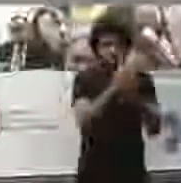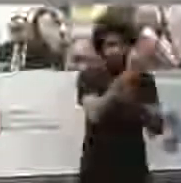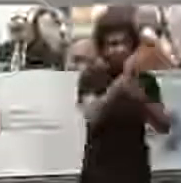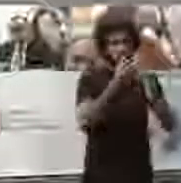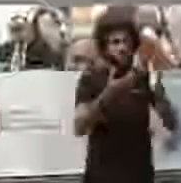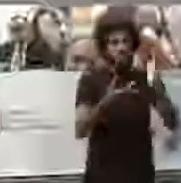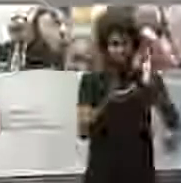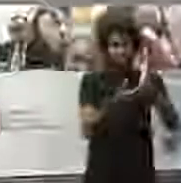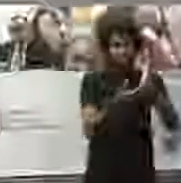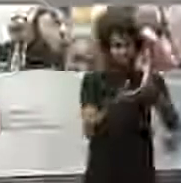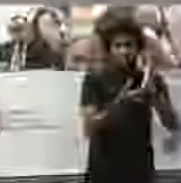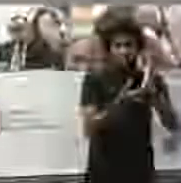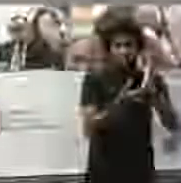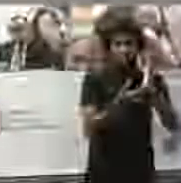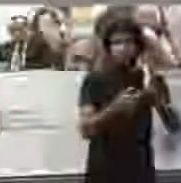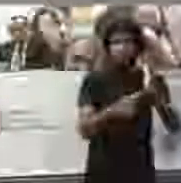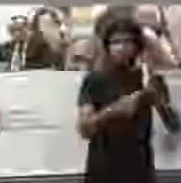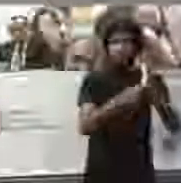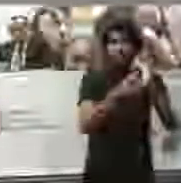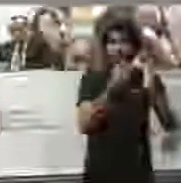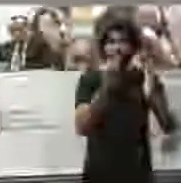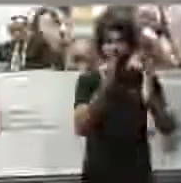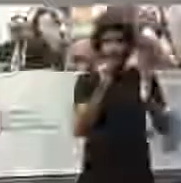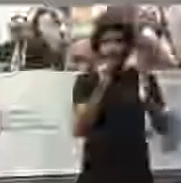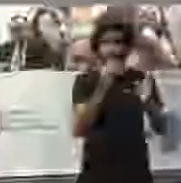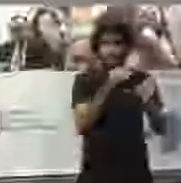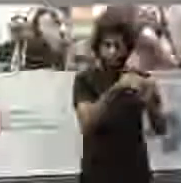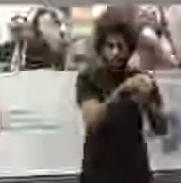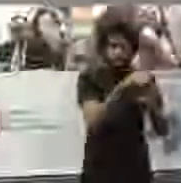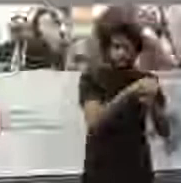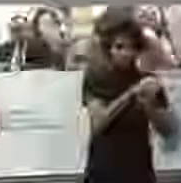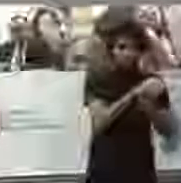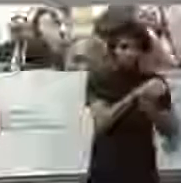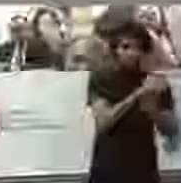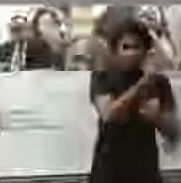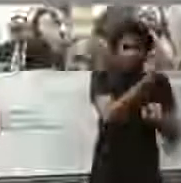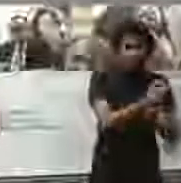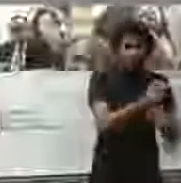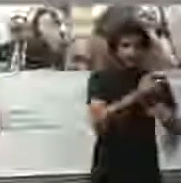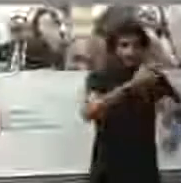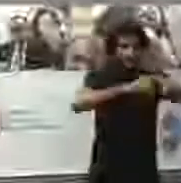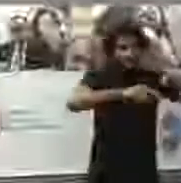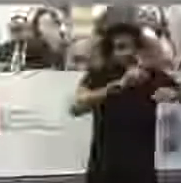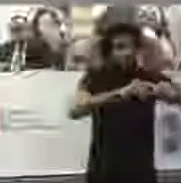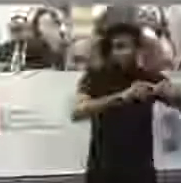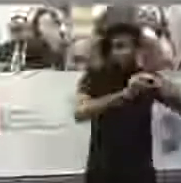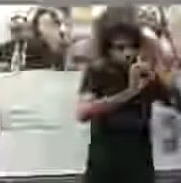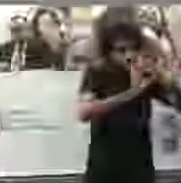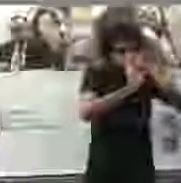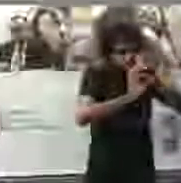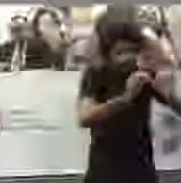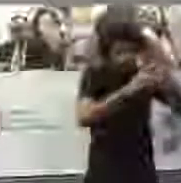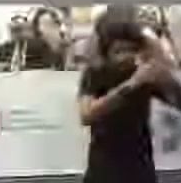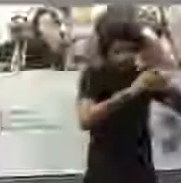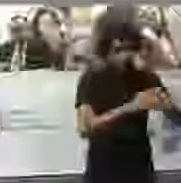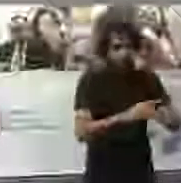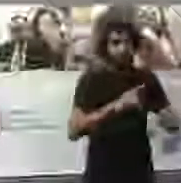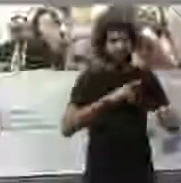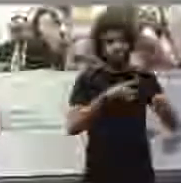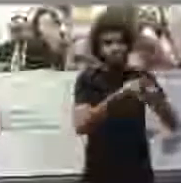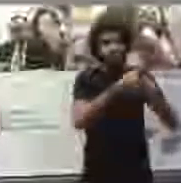nós tivemos primeiramente recomendações para dificultar a instalação e depois vemos ações judiciais